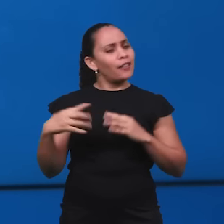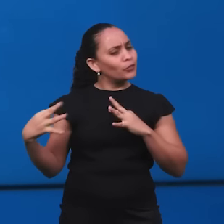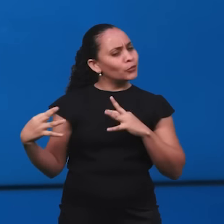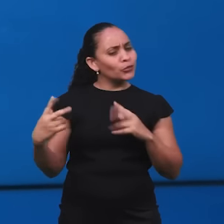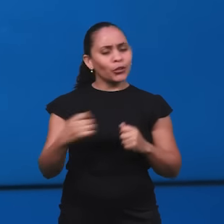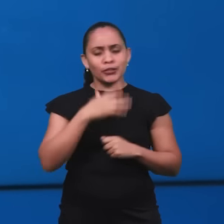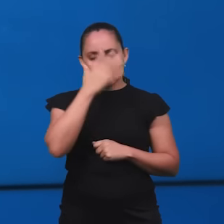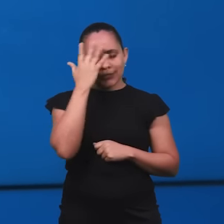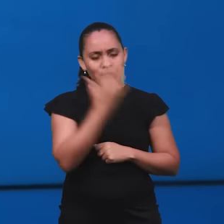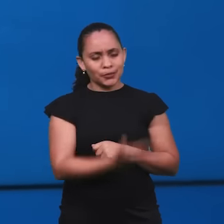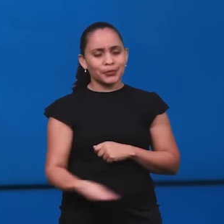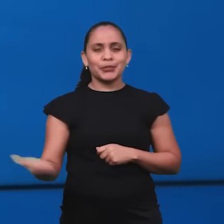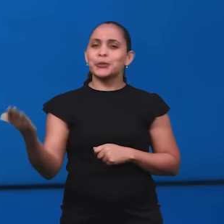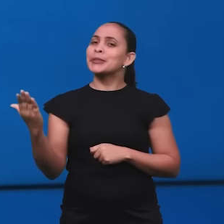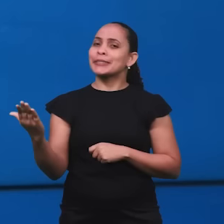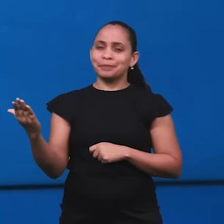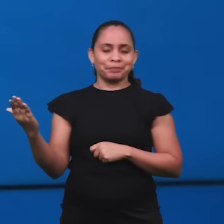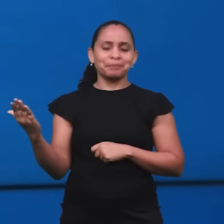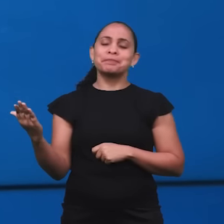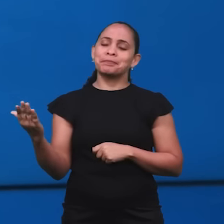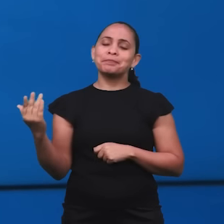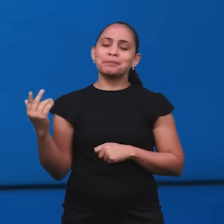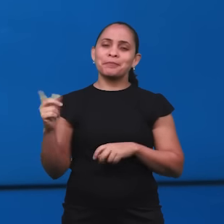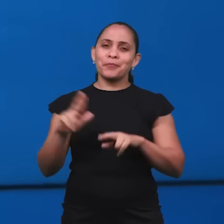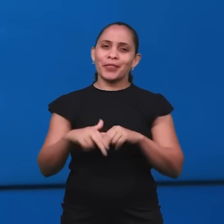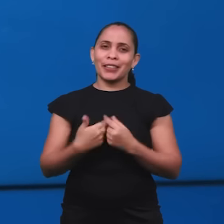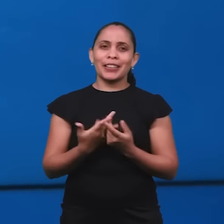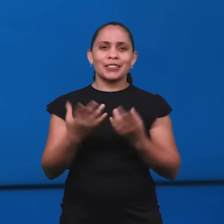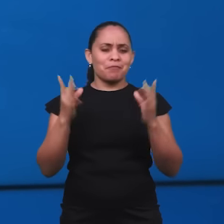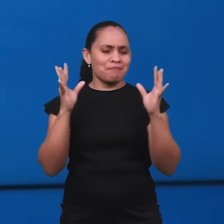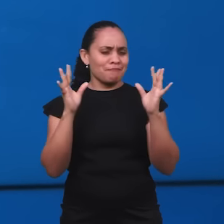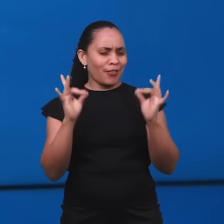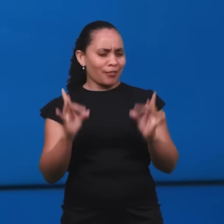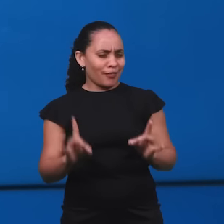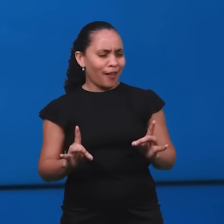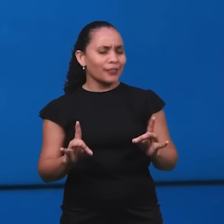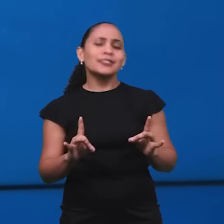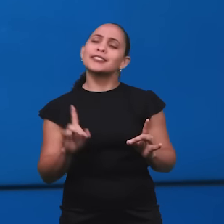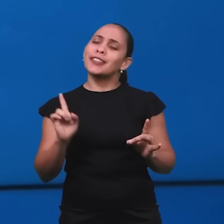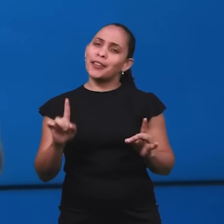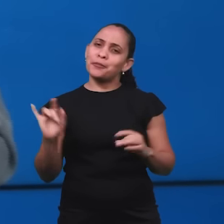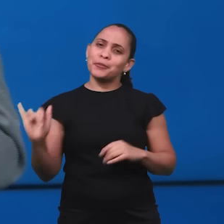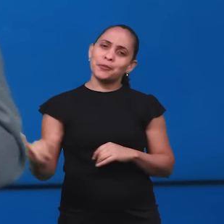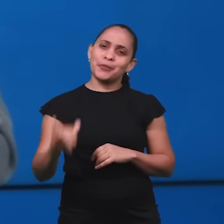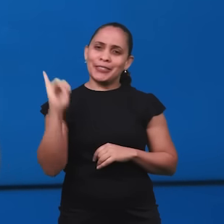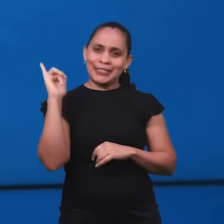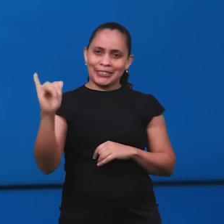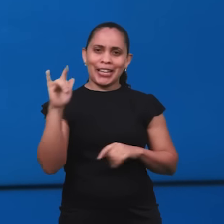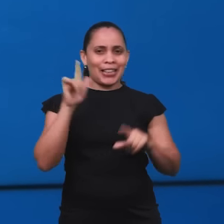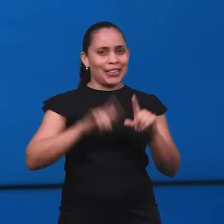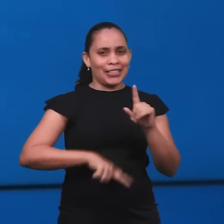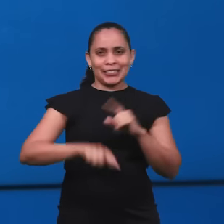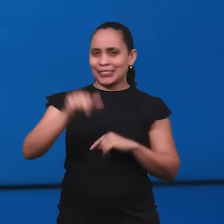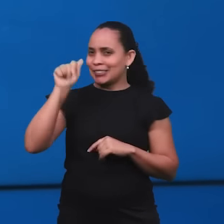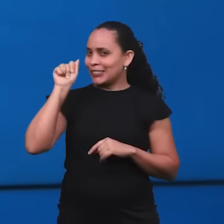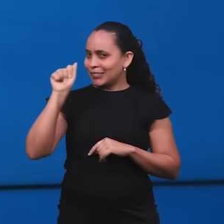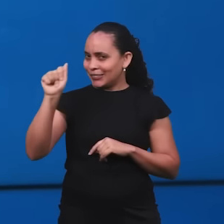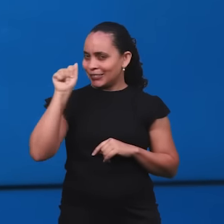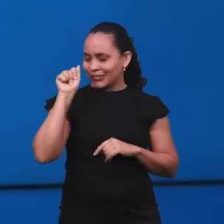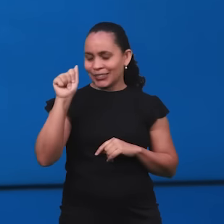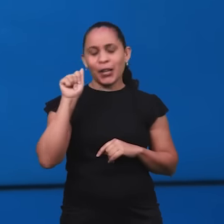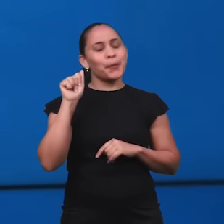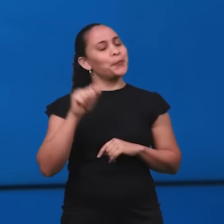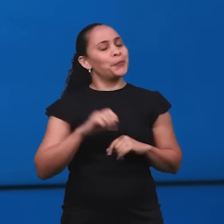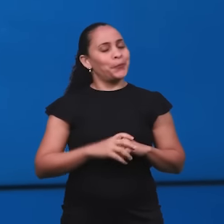destinada a todos. Por isso, o detalhe mais importante é esse com relação à letra A, que é